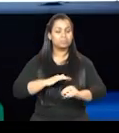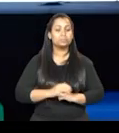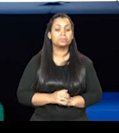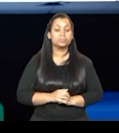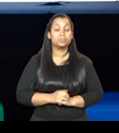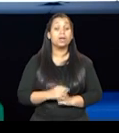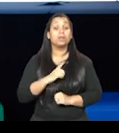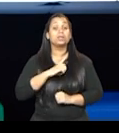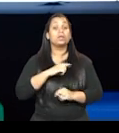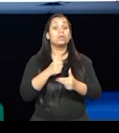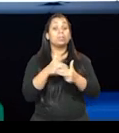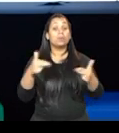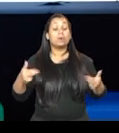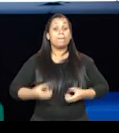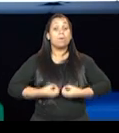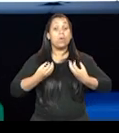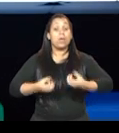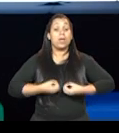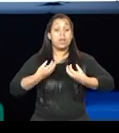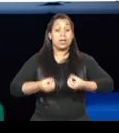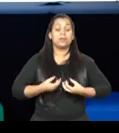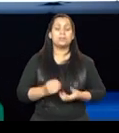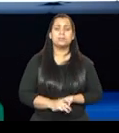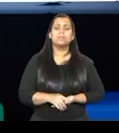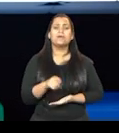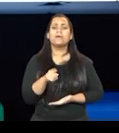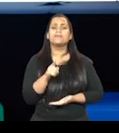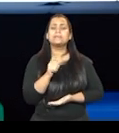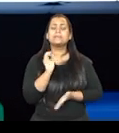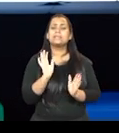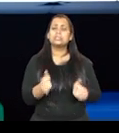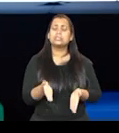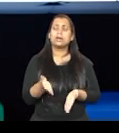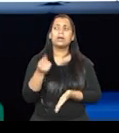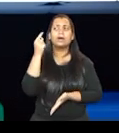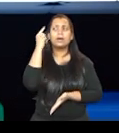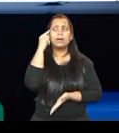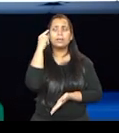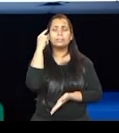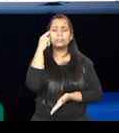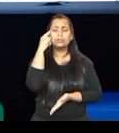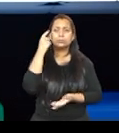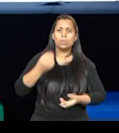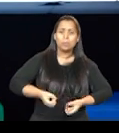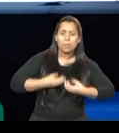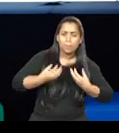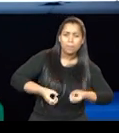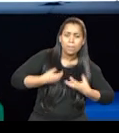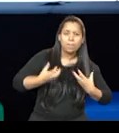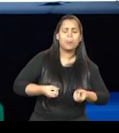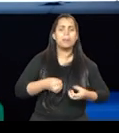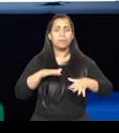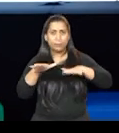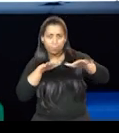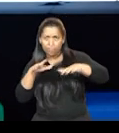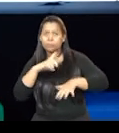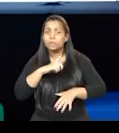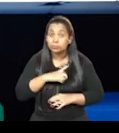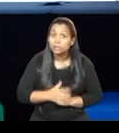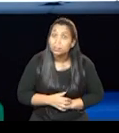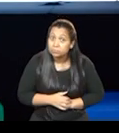Tem mais uma coisinha sobre a poesia concreta. Você já imaginou um poema que se movimenta? Pois